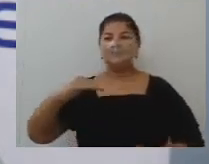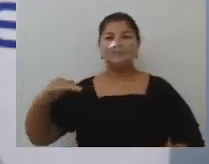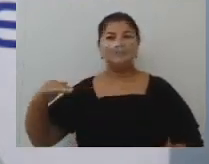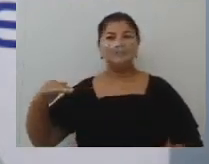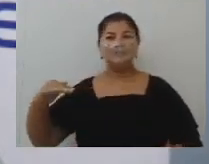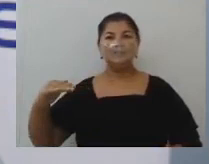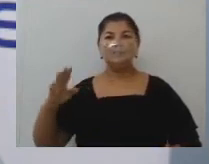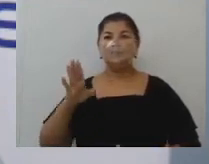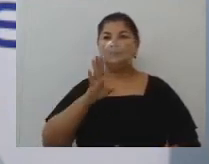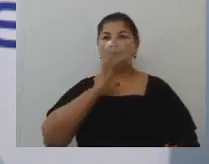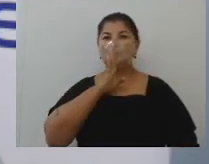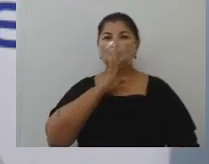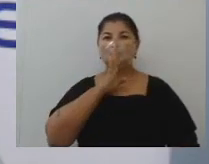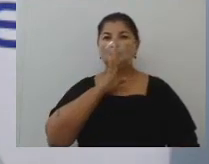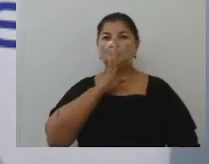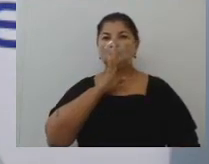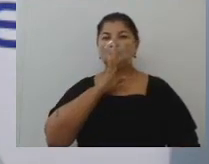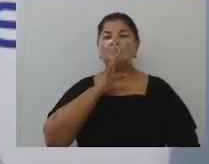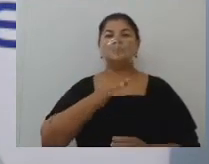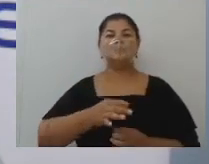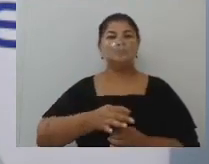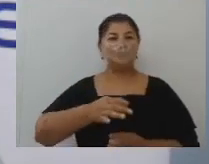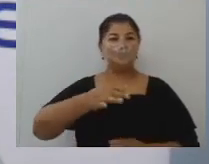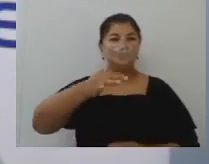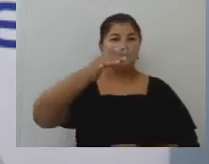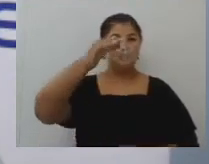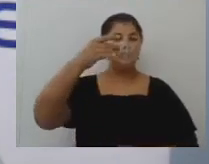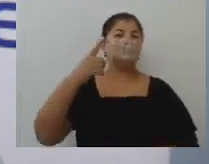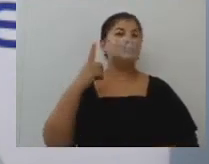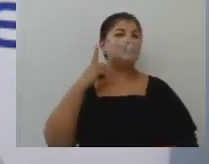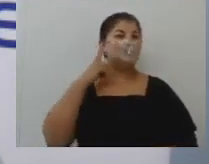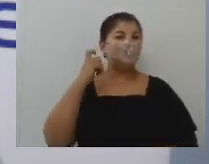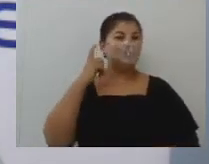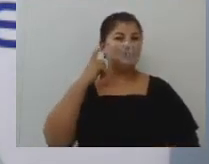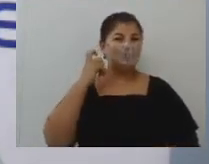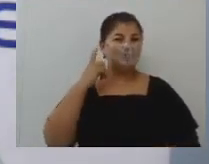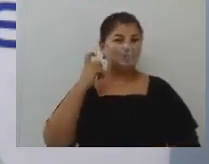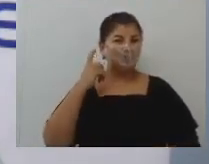Horizontal, sem convecção. Vertical.